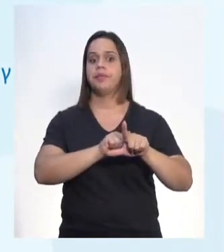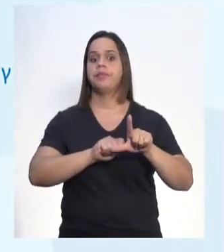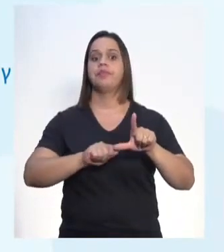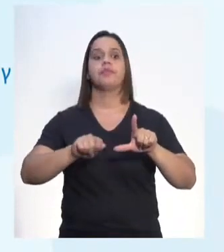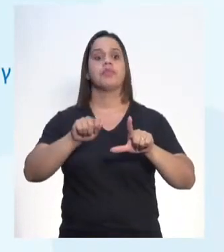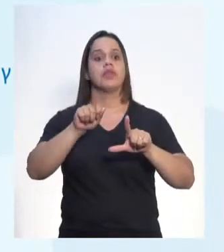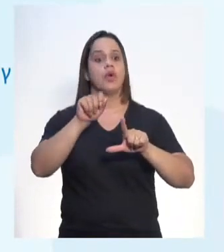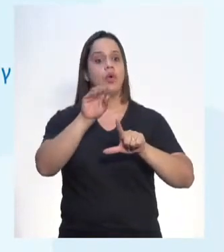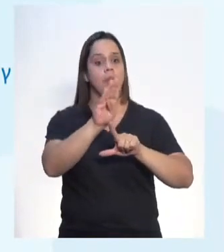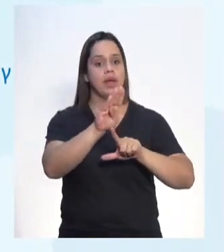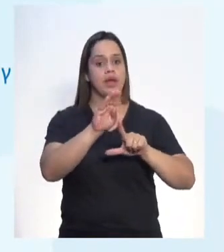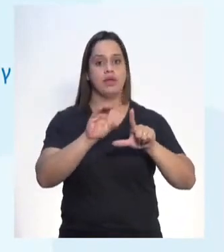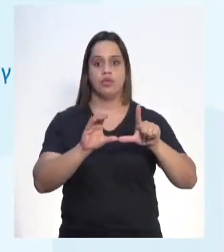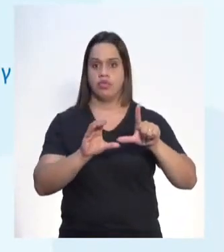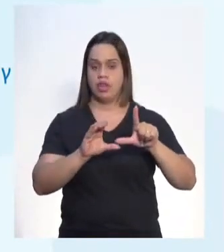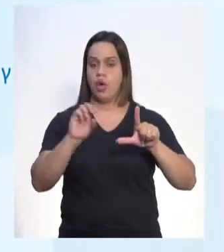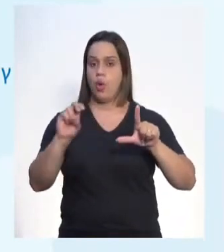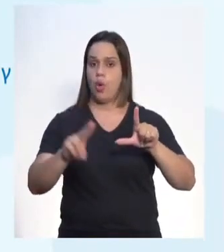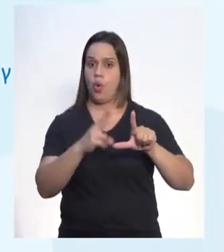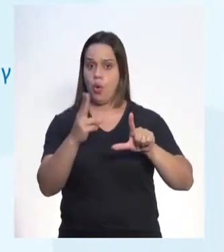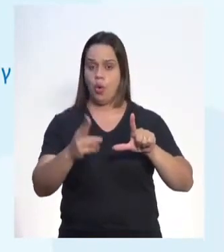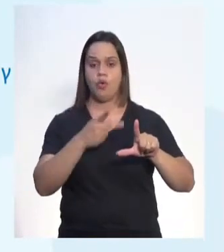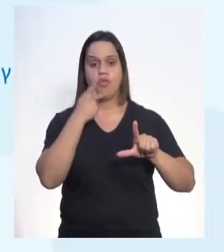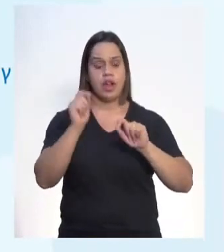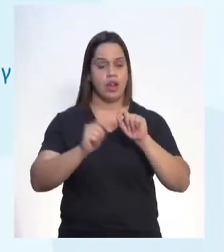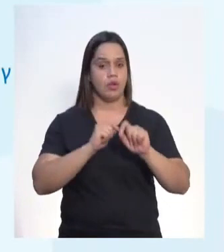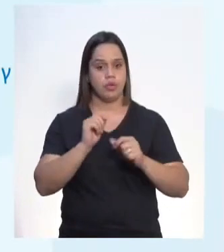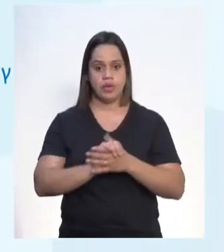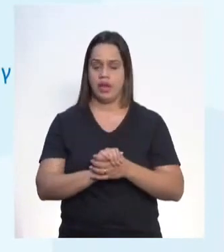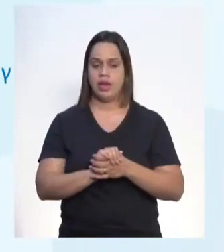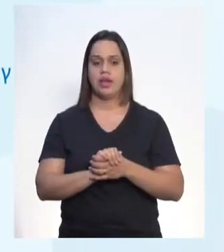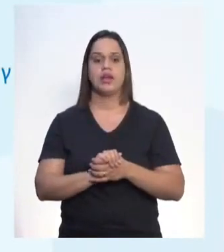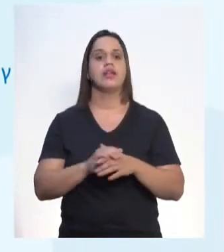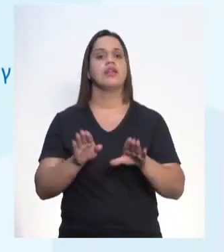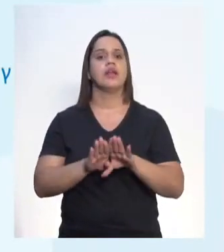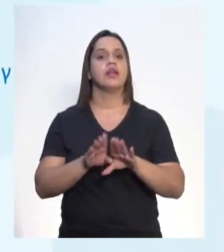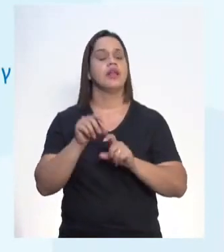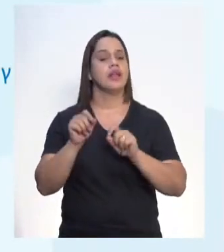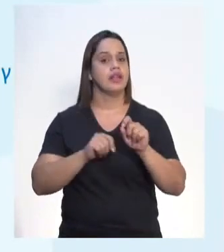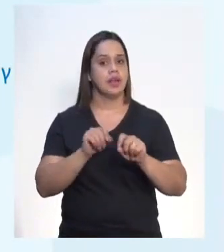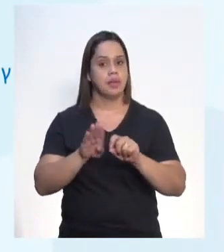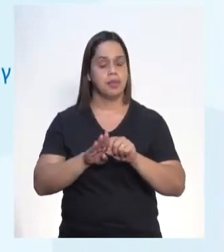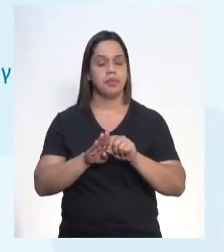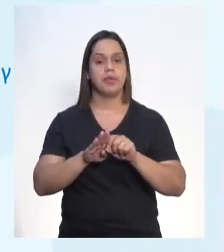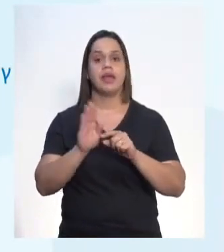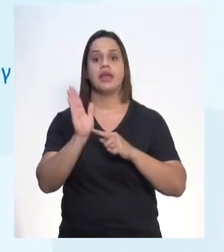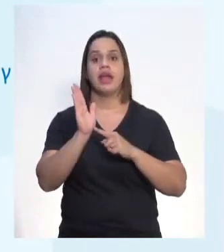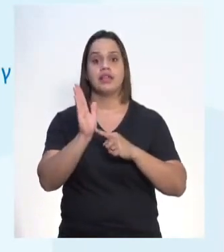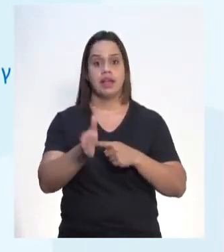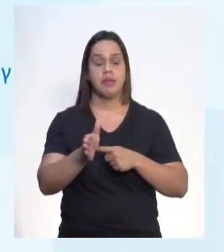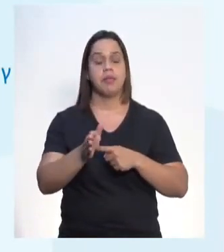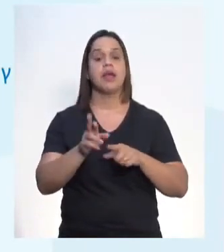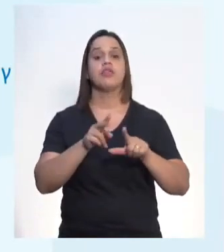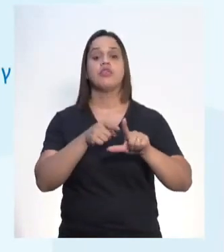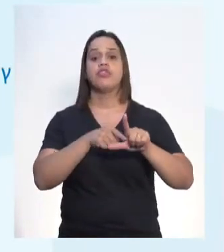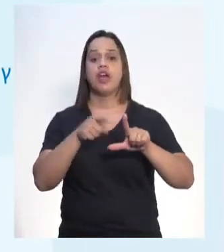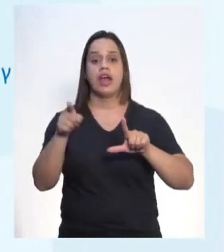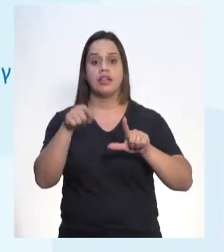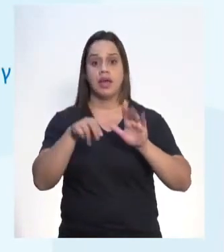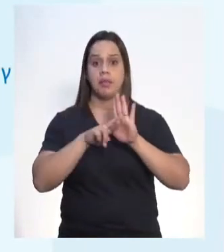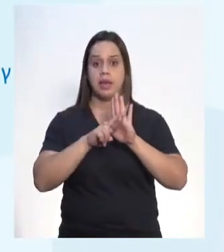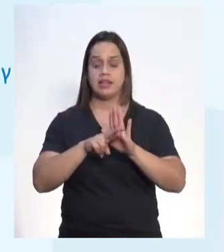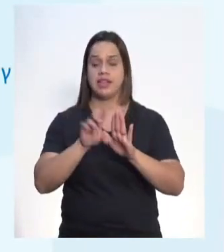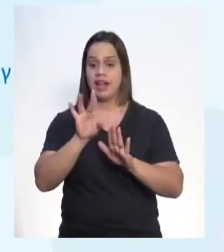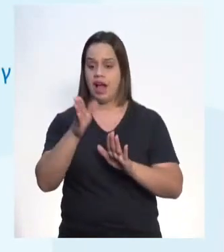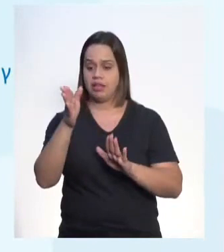C, ou nós podemos ainda falar dos segmentos de retas que representam cada